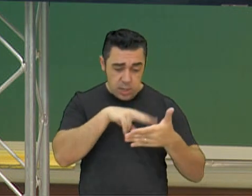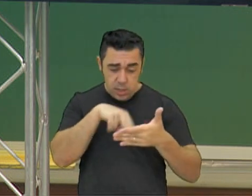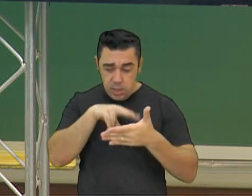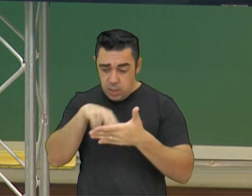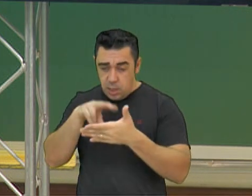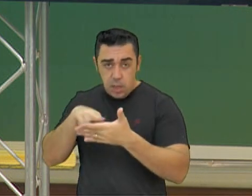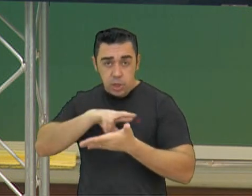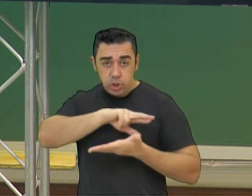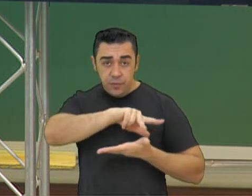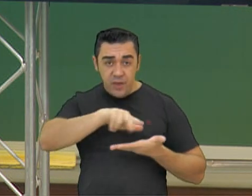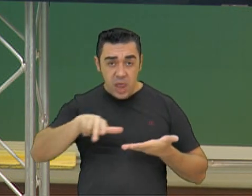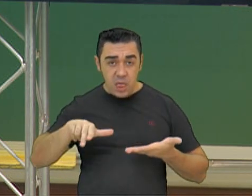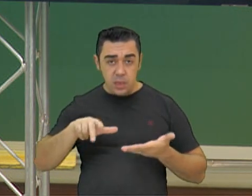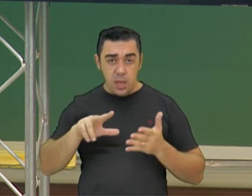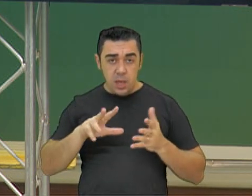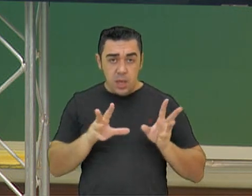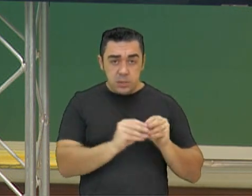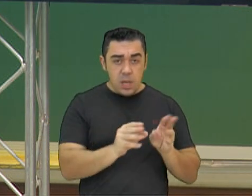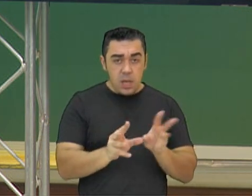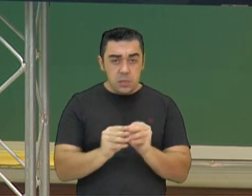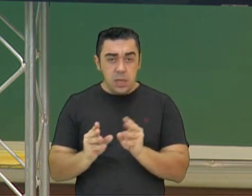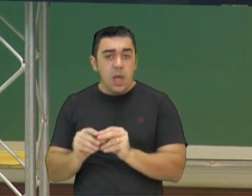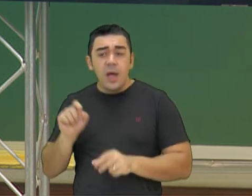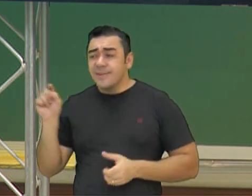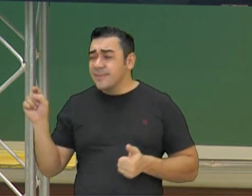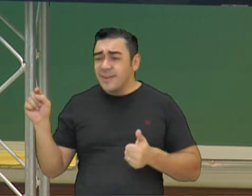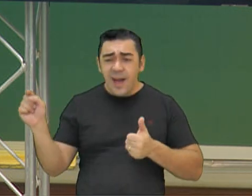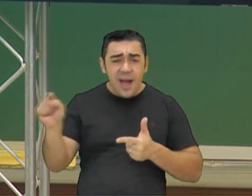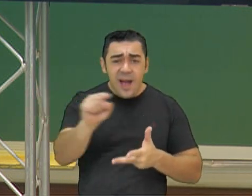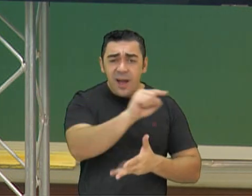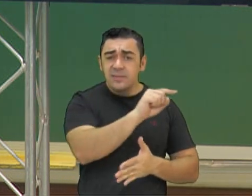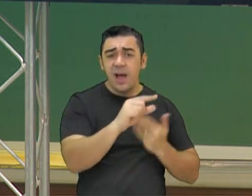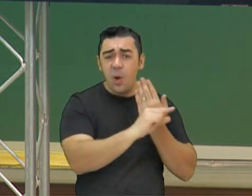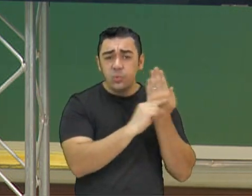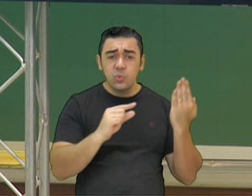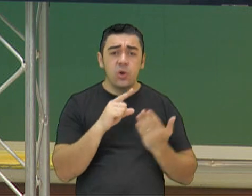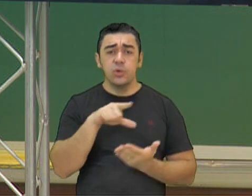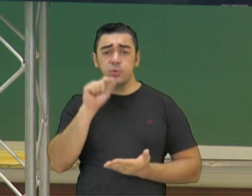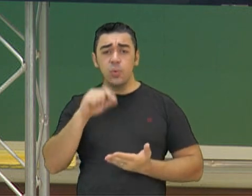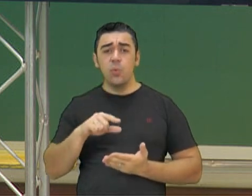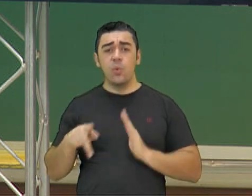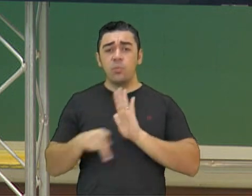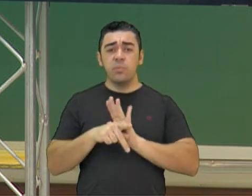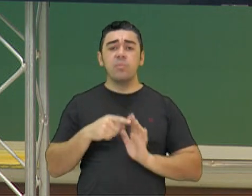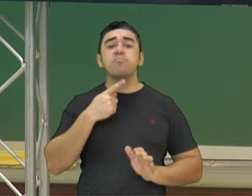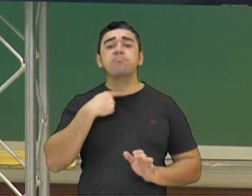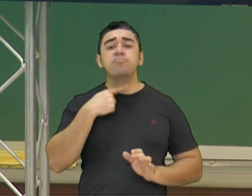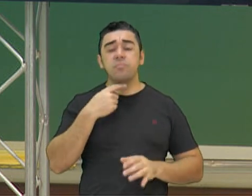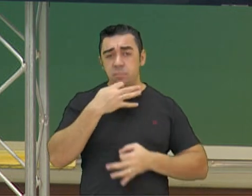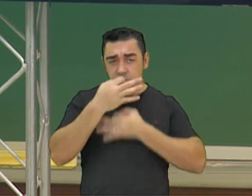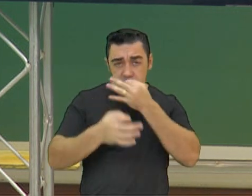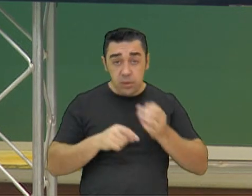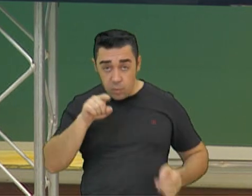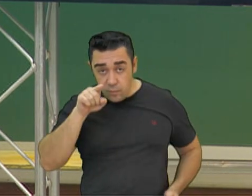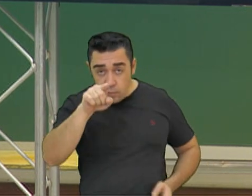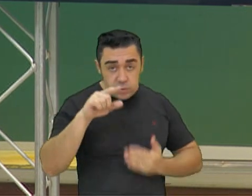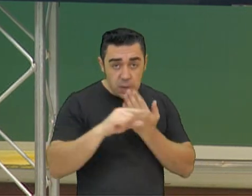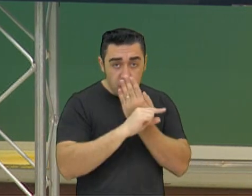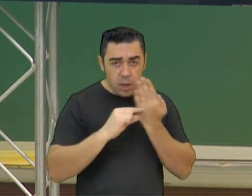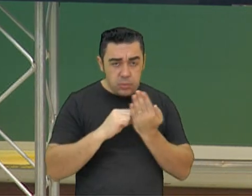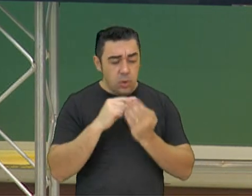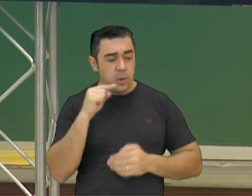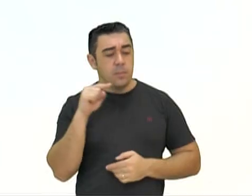vai ver pontos diferentes, porque cada um escolhe os pontos que mais interessam para ele naquele momento. Então, você é que aponta o que você vai